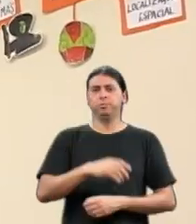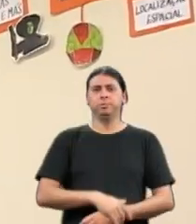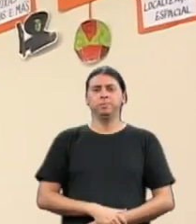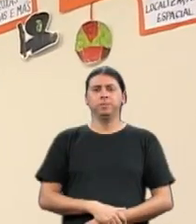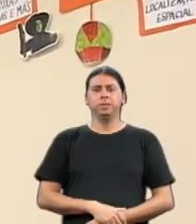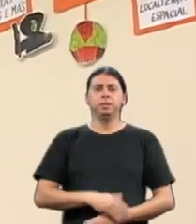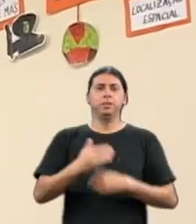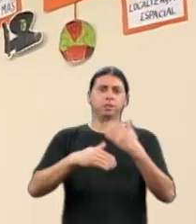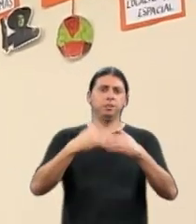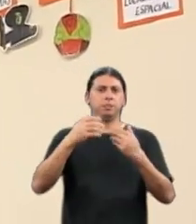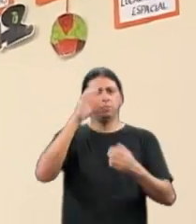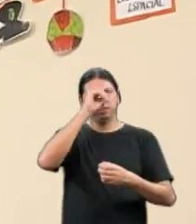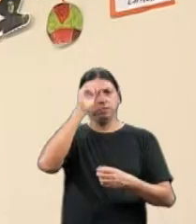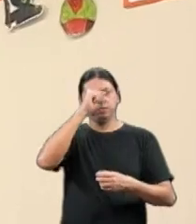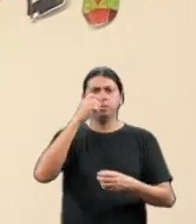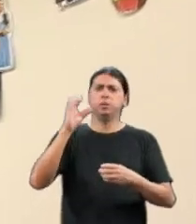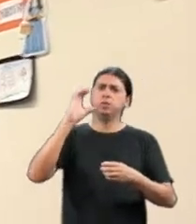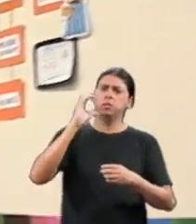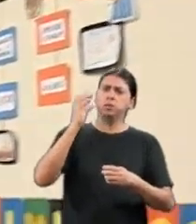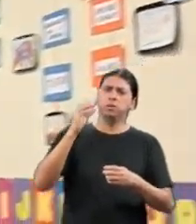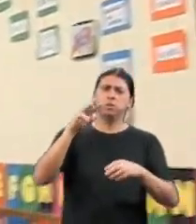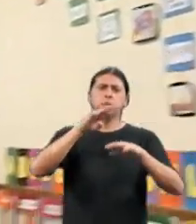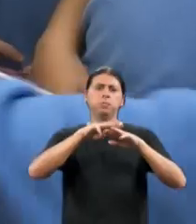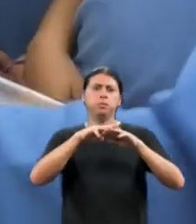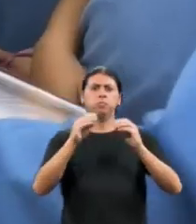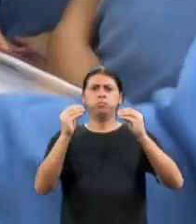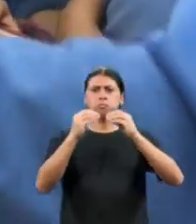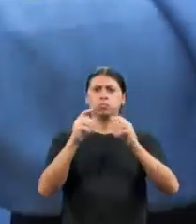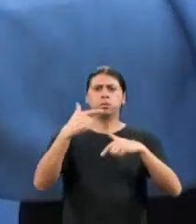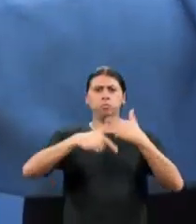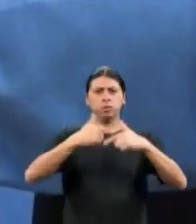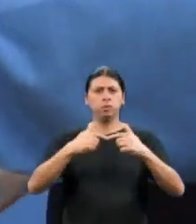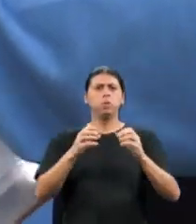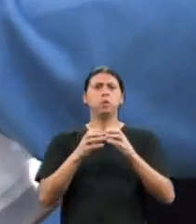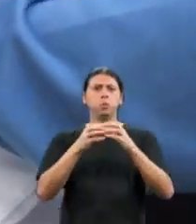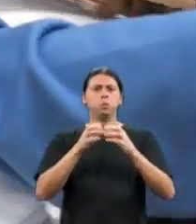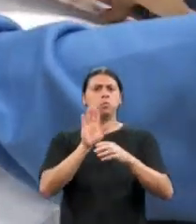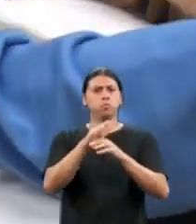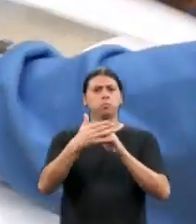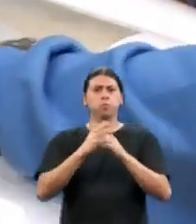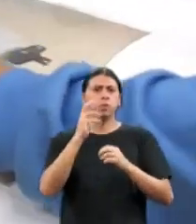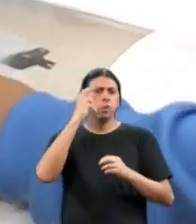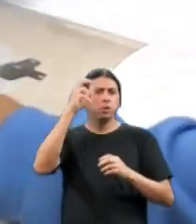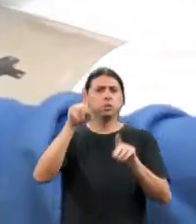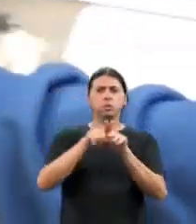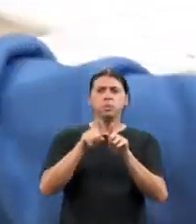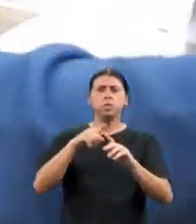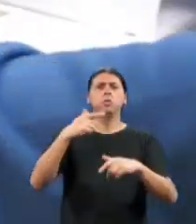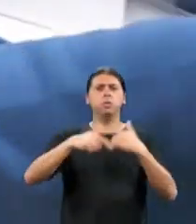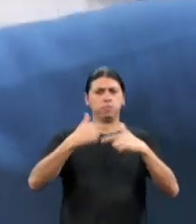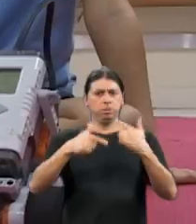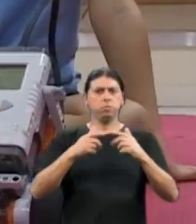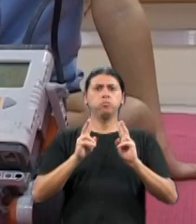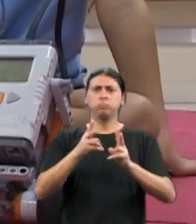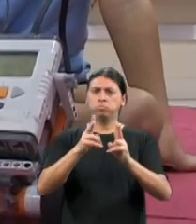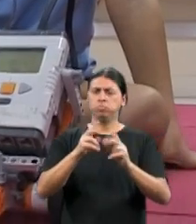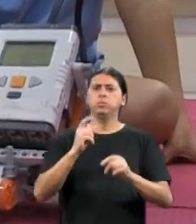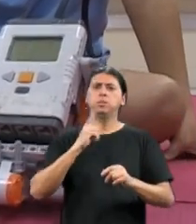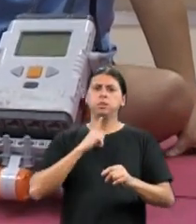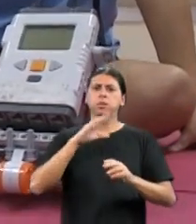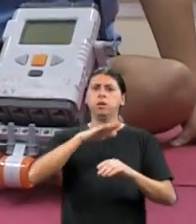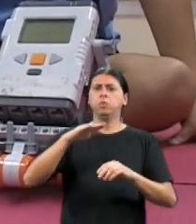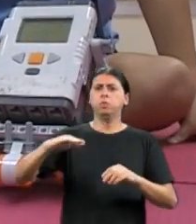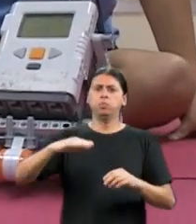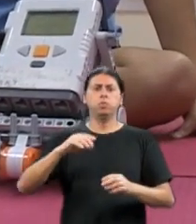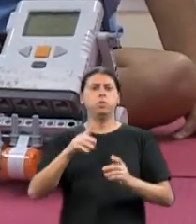Não. Além de aprenderem sobre ciências e matemática, o trabalho em equipe e a lógica também são trabalhados. Os alunos